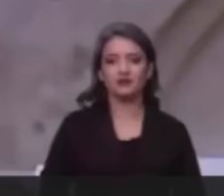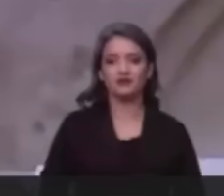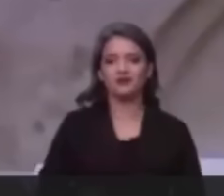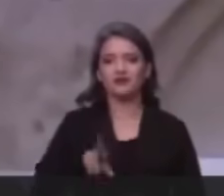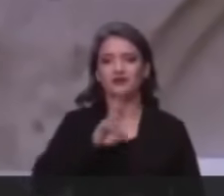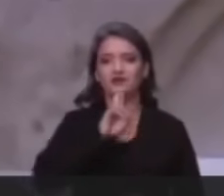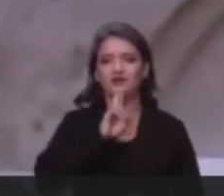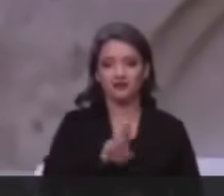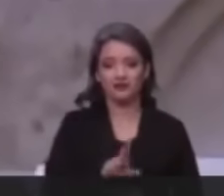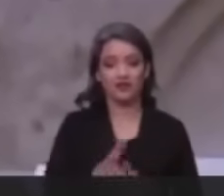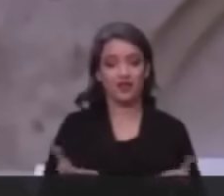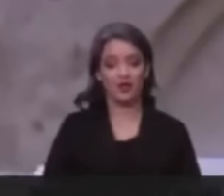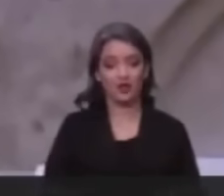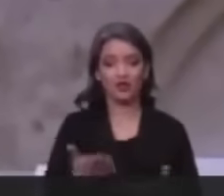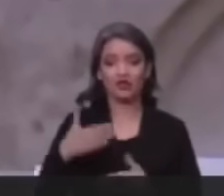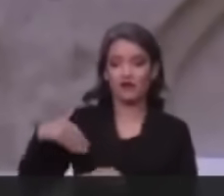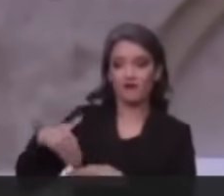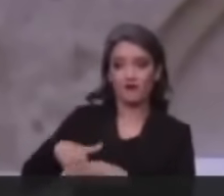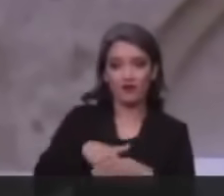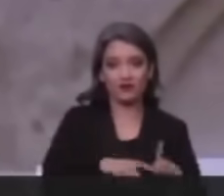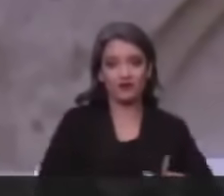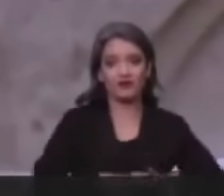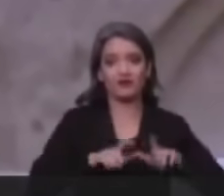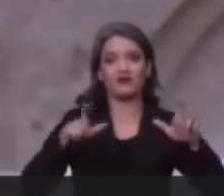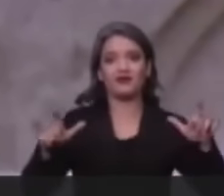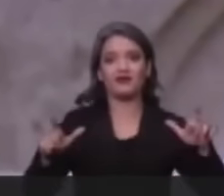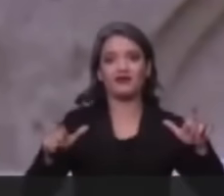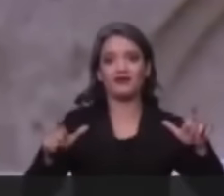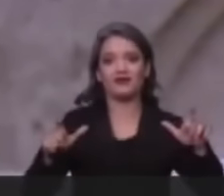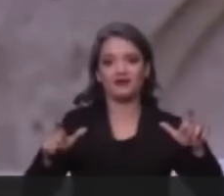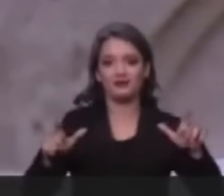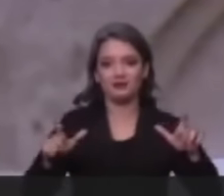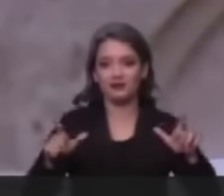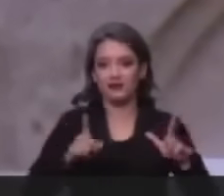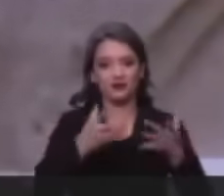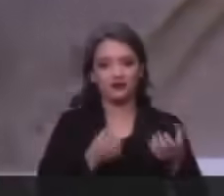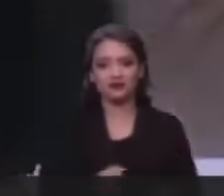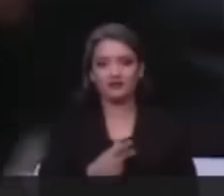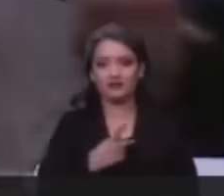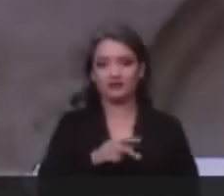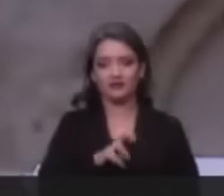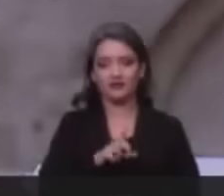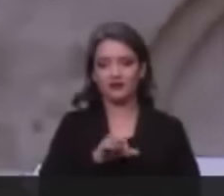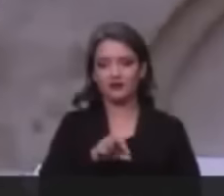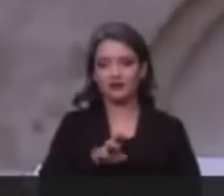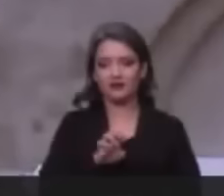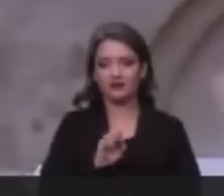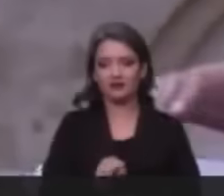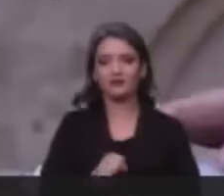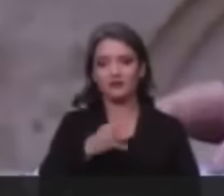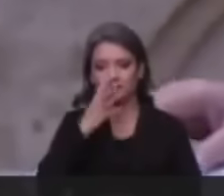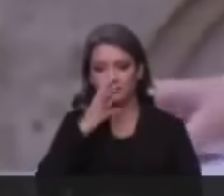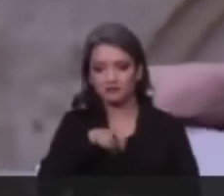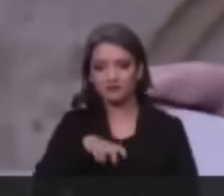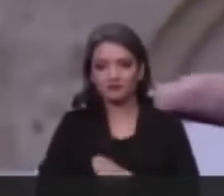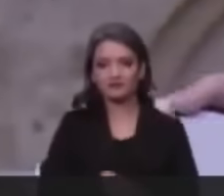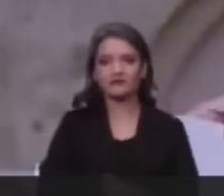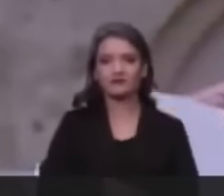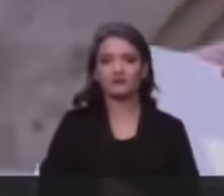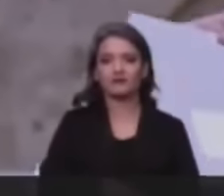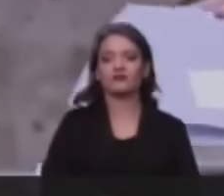que o tribunal, por maioria, rejeitou as preliminares e julgou procedente a ação penal para condenar o réu